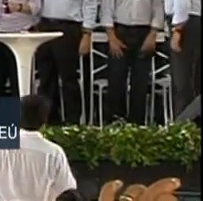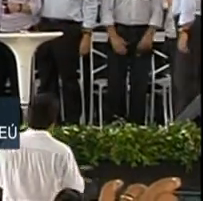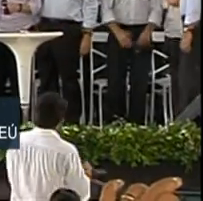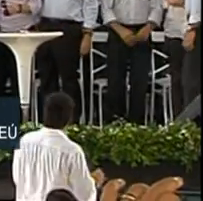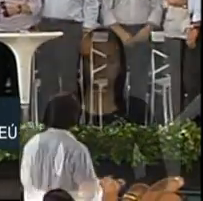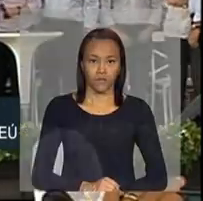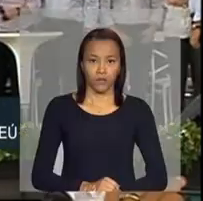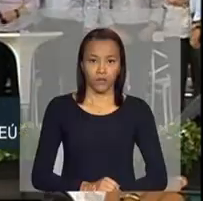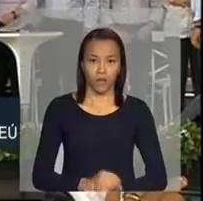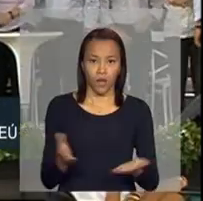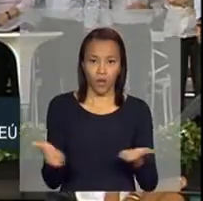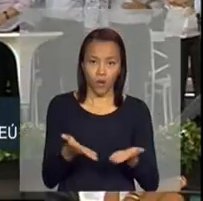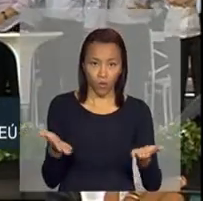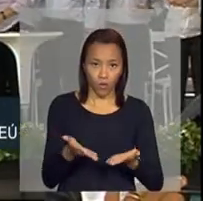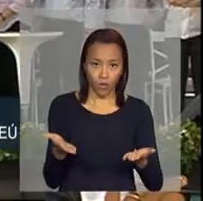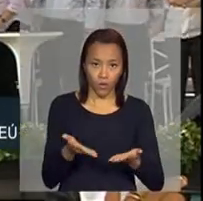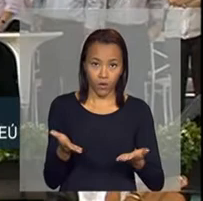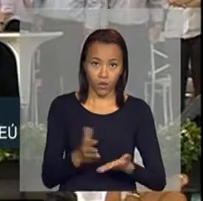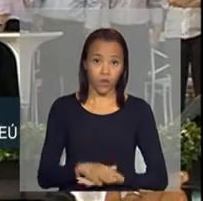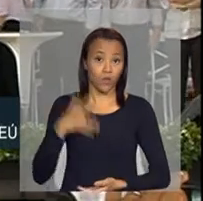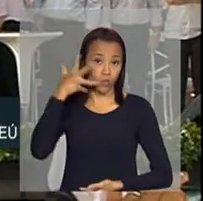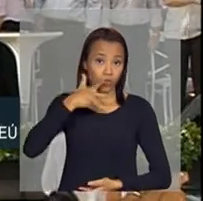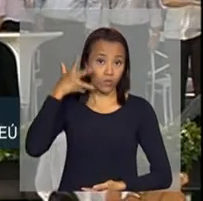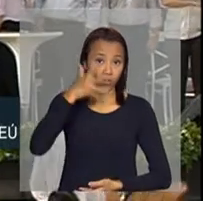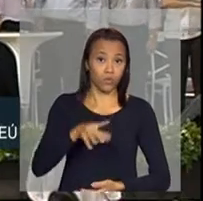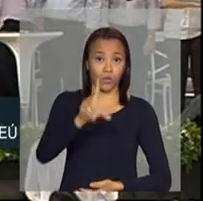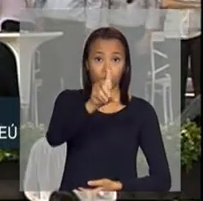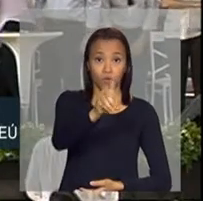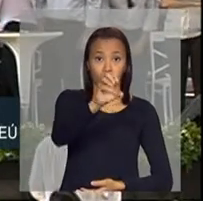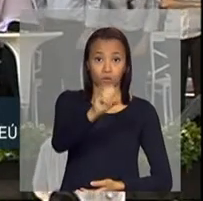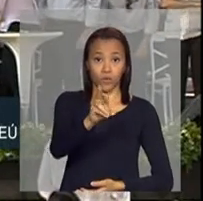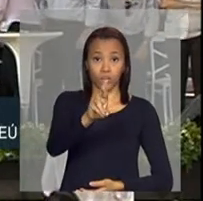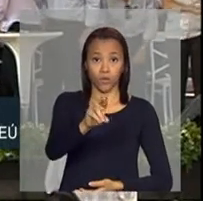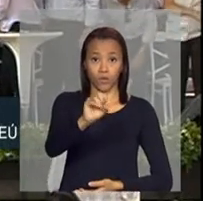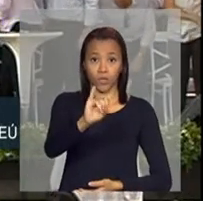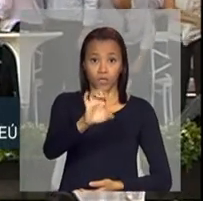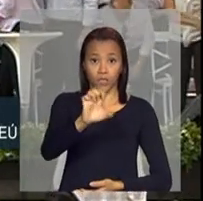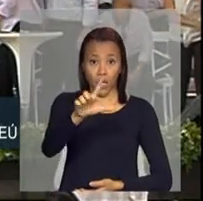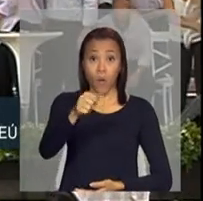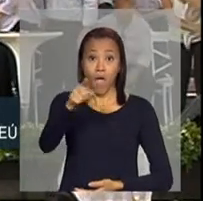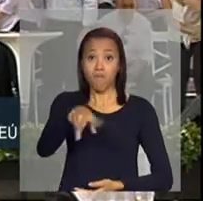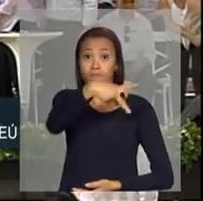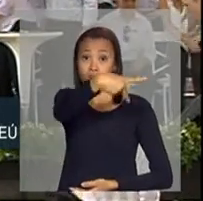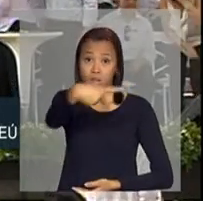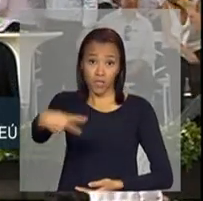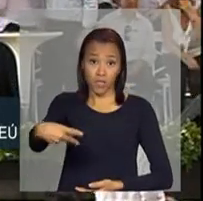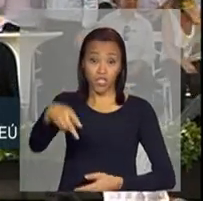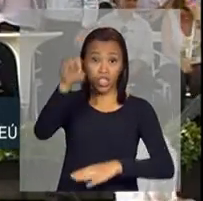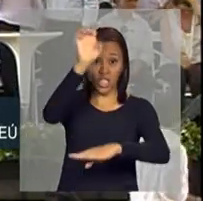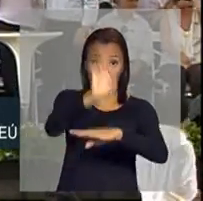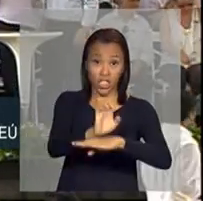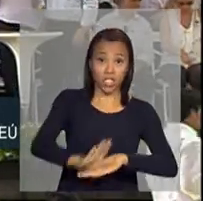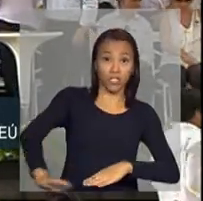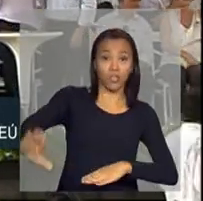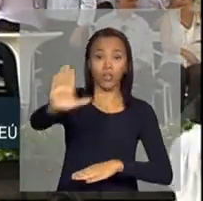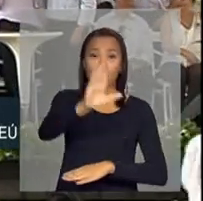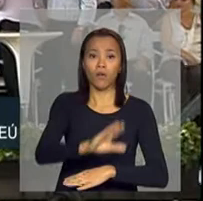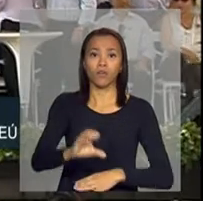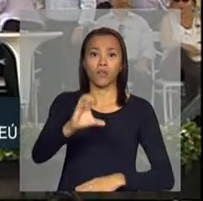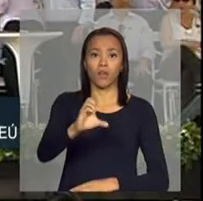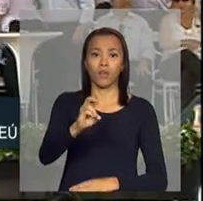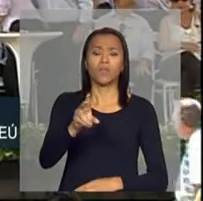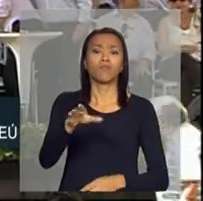Ouviremos agora as palavras do senhor Doriel Barros, presidente estadual da Federação dos Trabalhadores